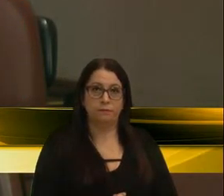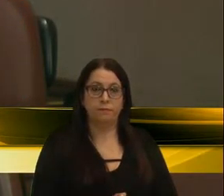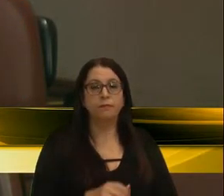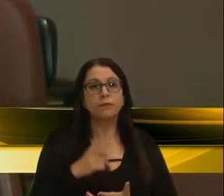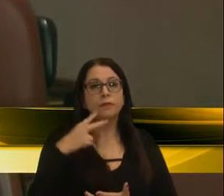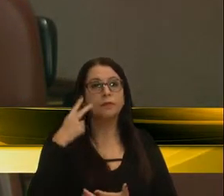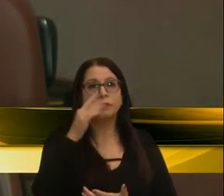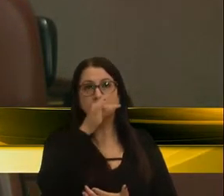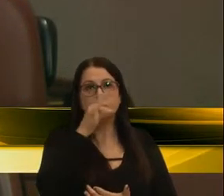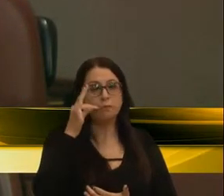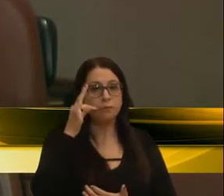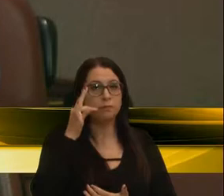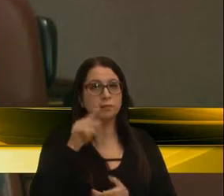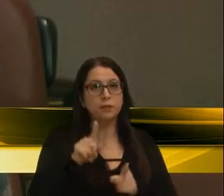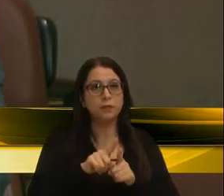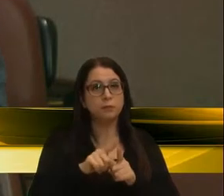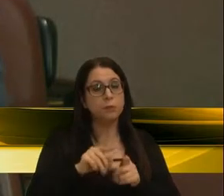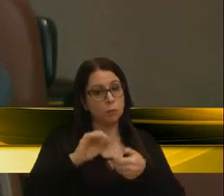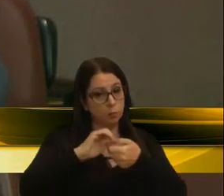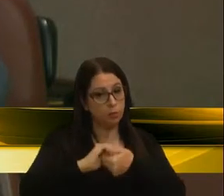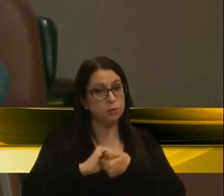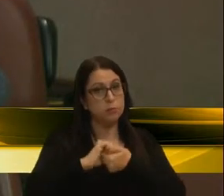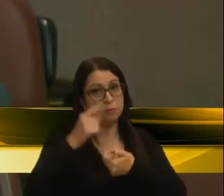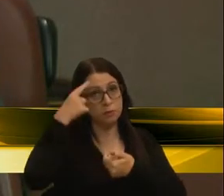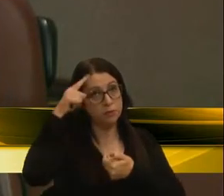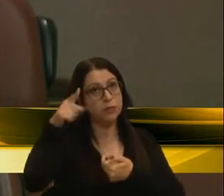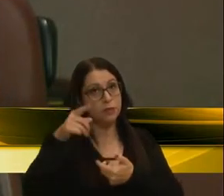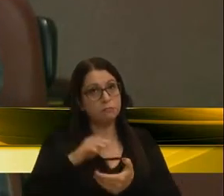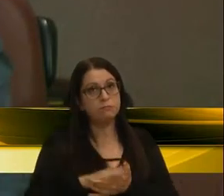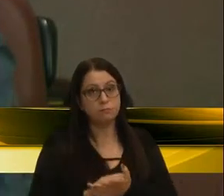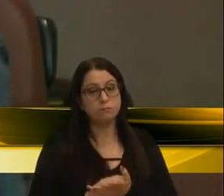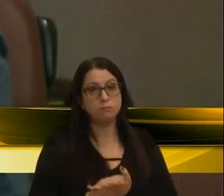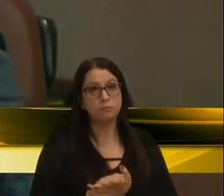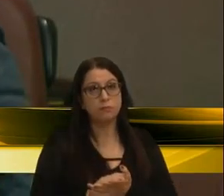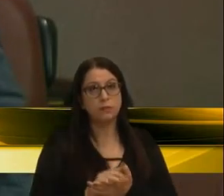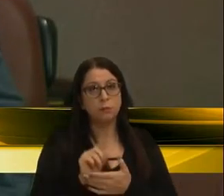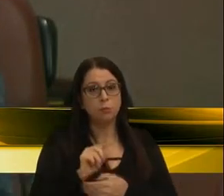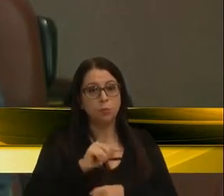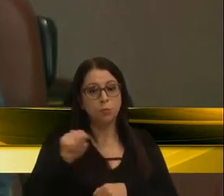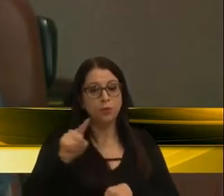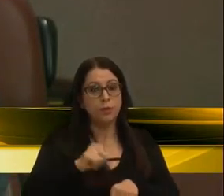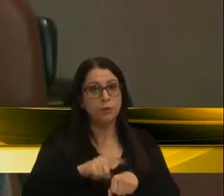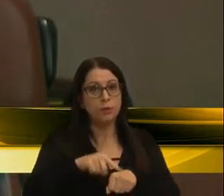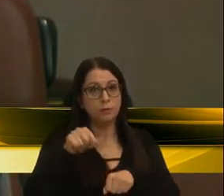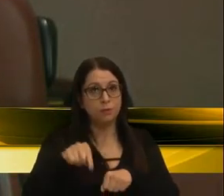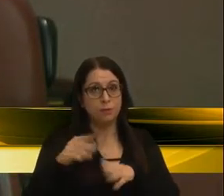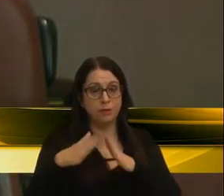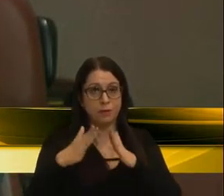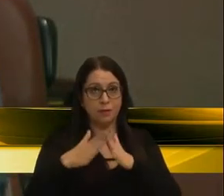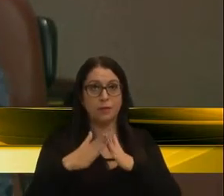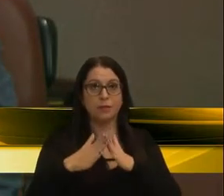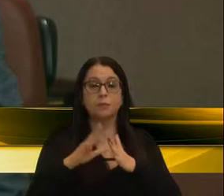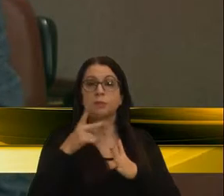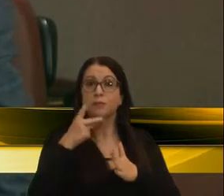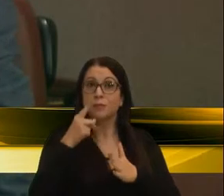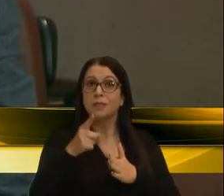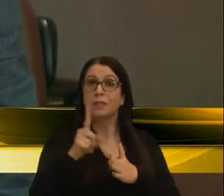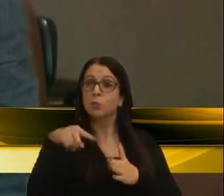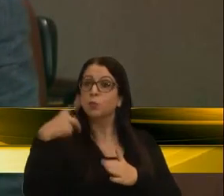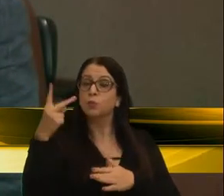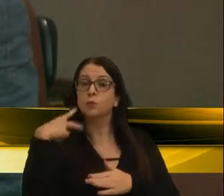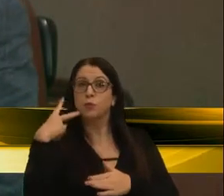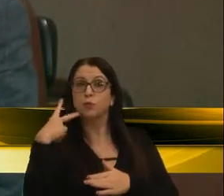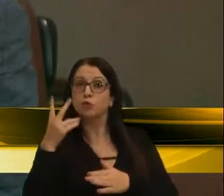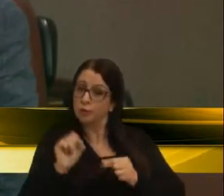Vereadora Tatiane, eu lhe cumprimento pela iniciativa. Vossa Excelência está entrando há pouco tempo na casa, mas eu lhe diria que outros vereadores